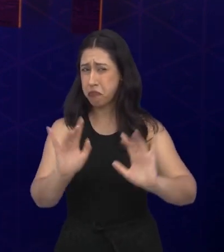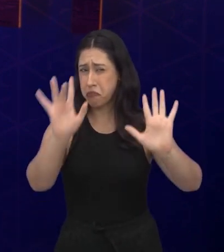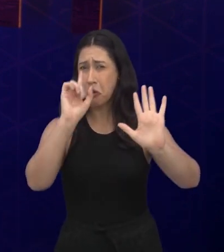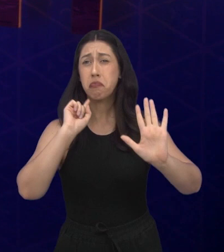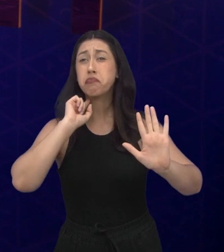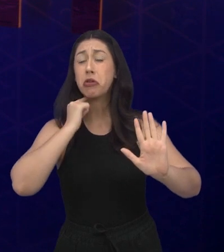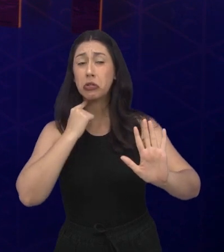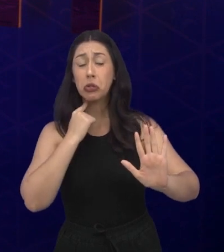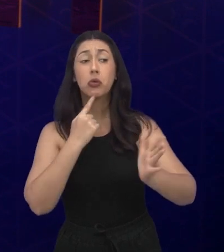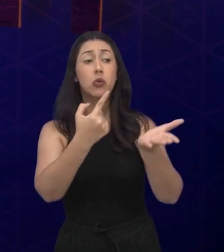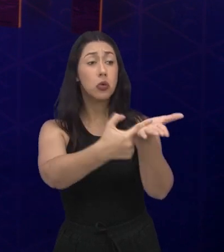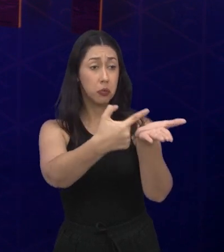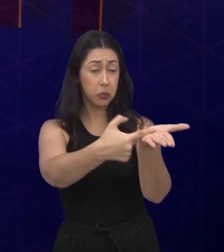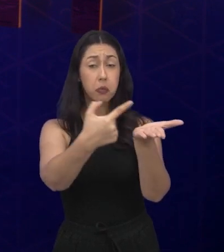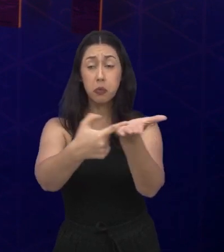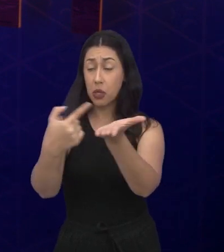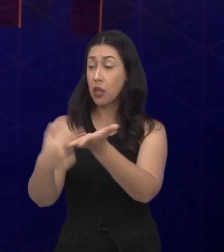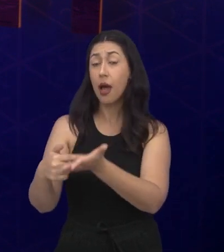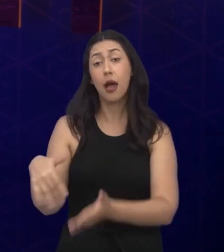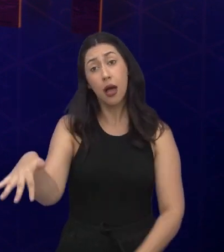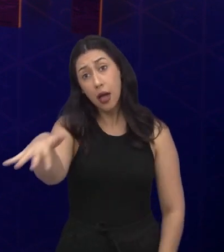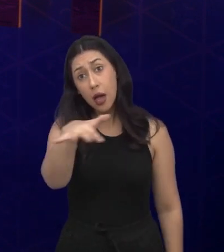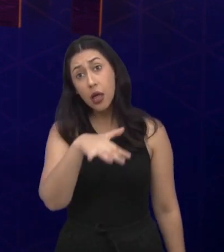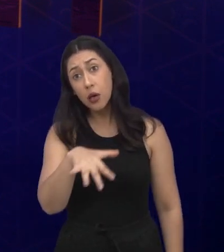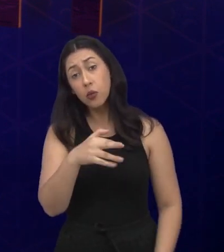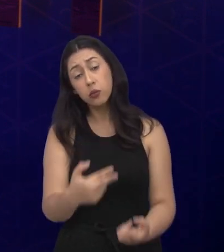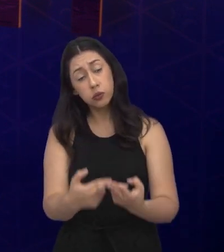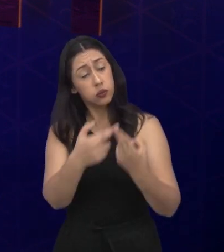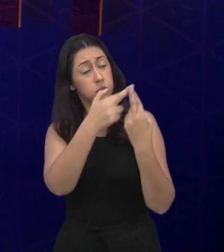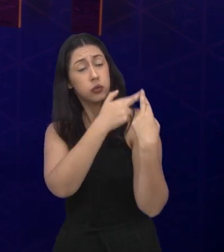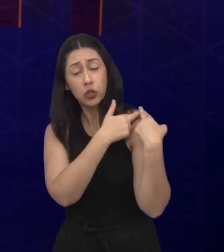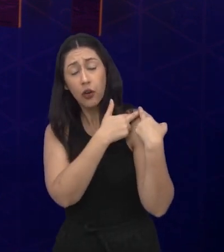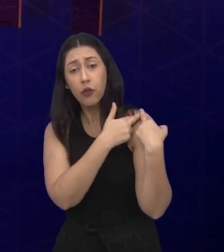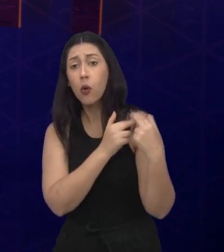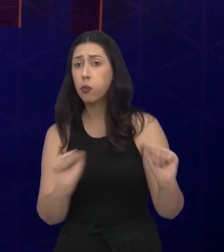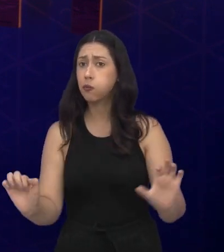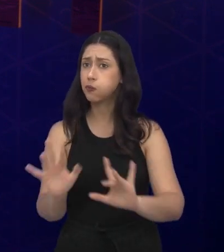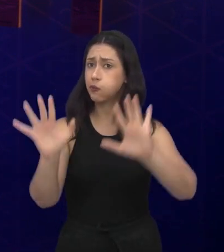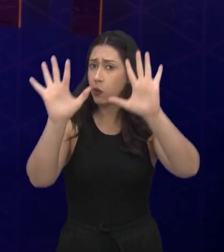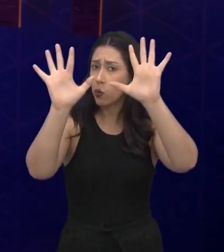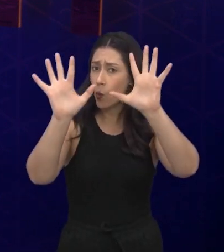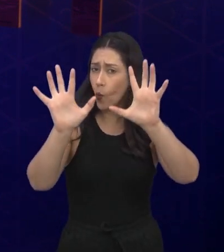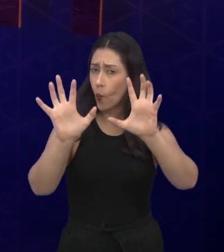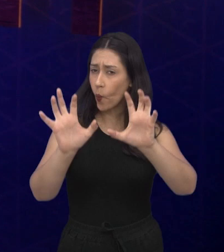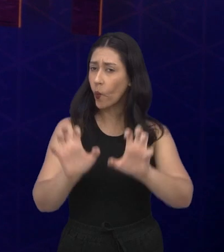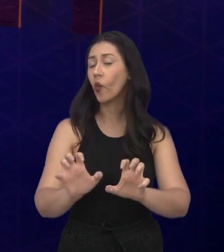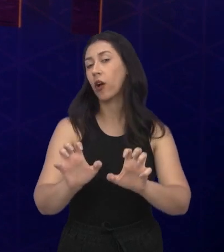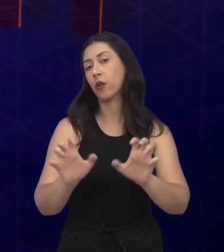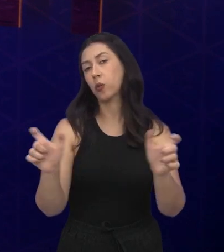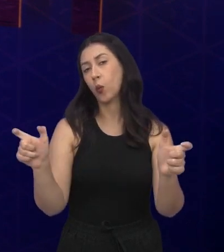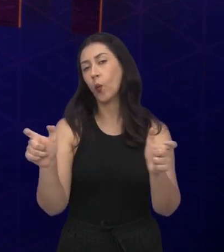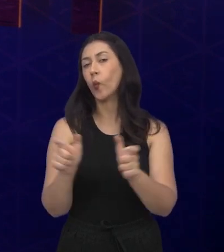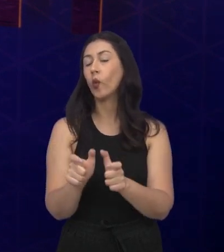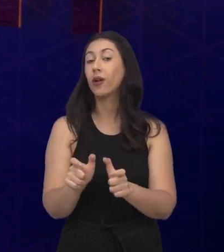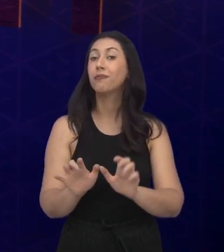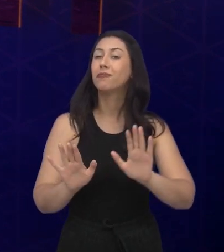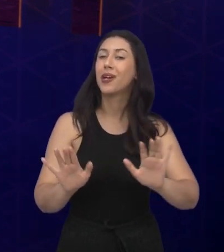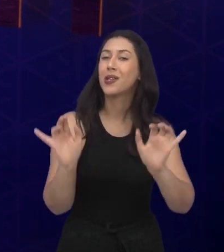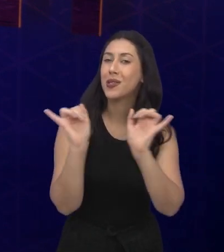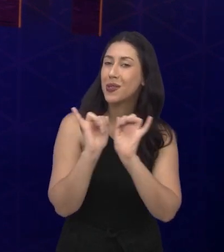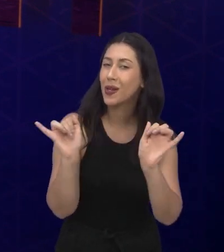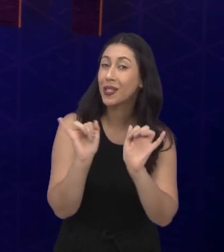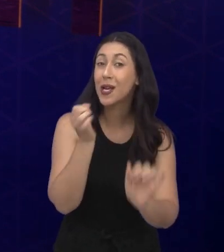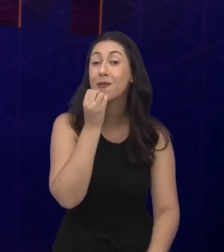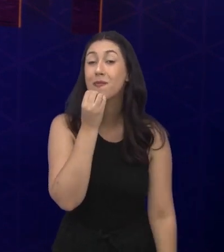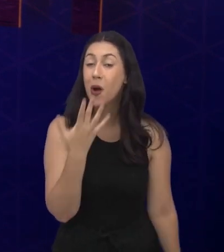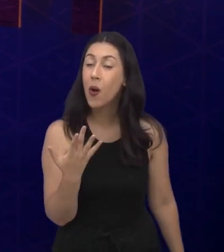e fazer, né, que eles se propõem a diminuir a emissão desses gases. E a gente tem